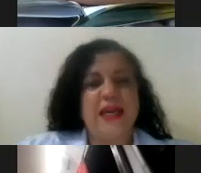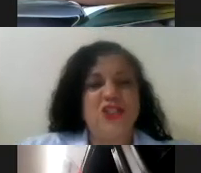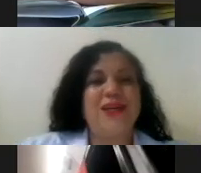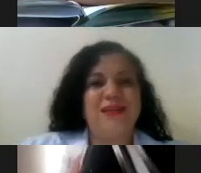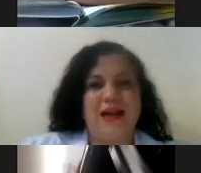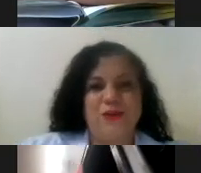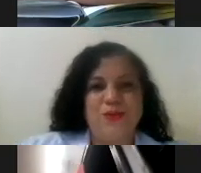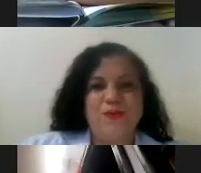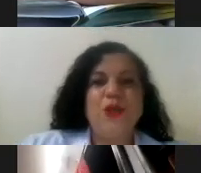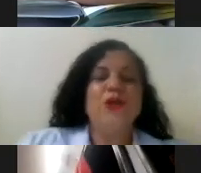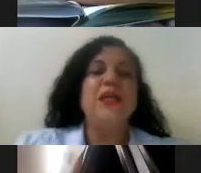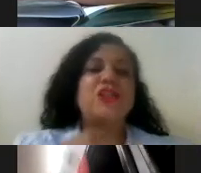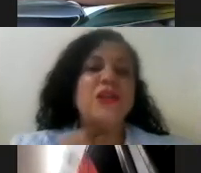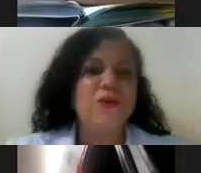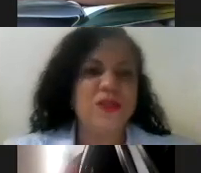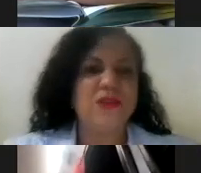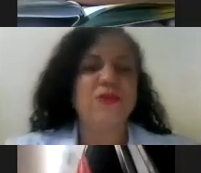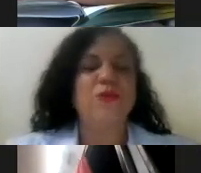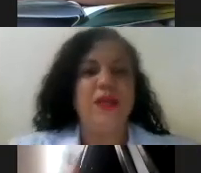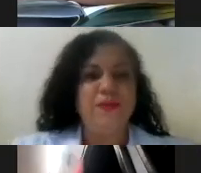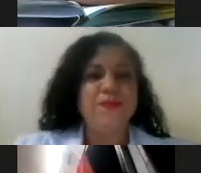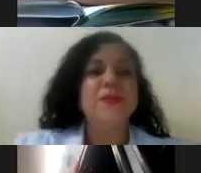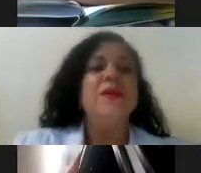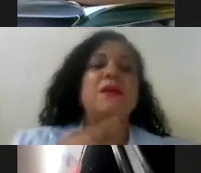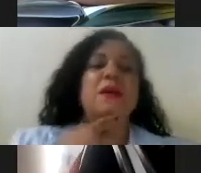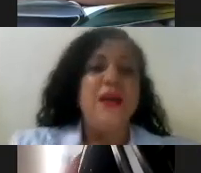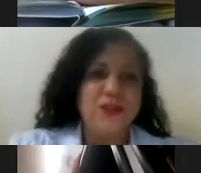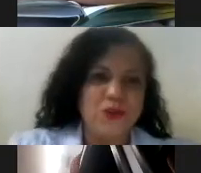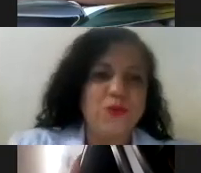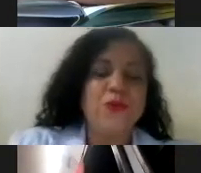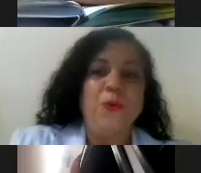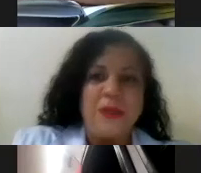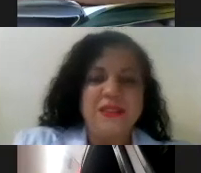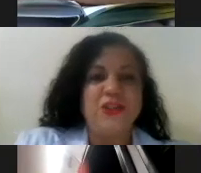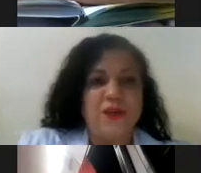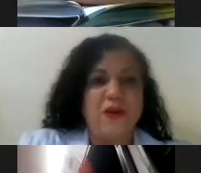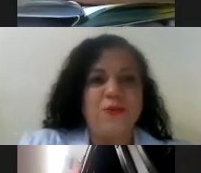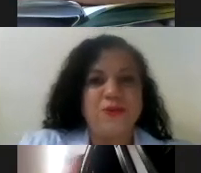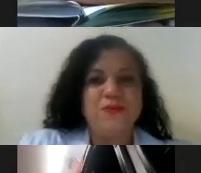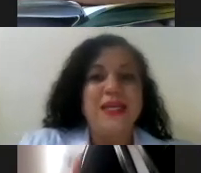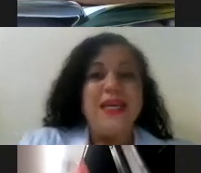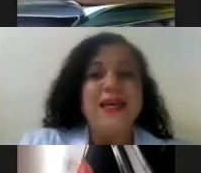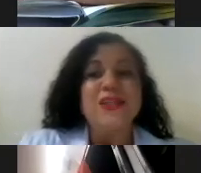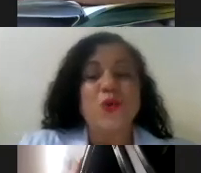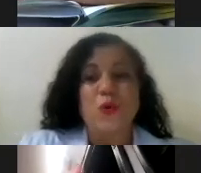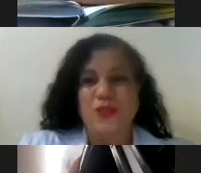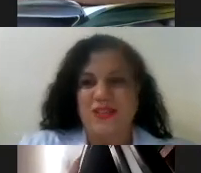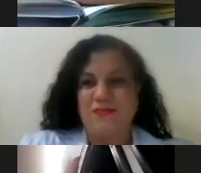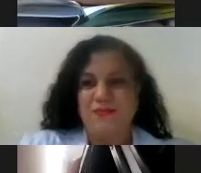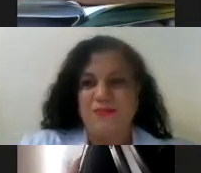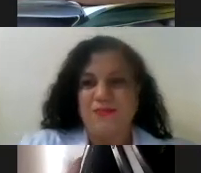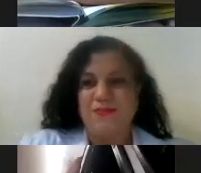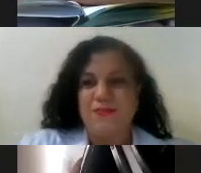com o cliente deitado. O cliente não conseguiu engolir. Resumo, o paciente veio a óbito,